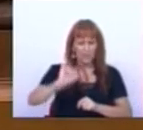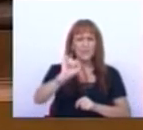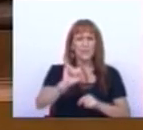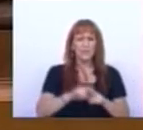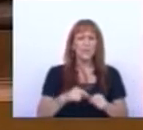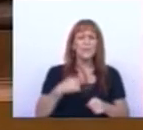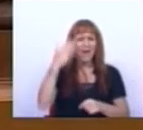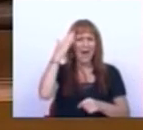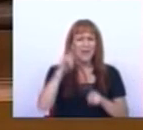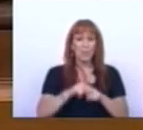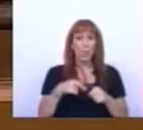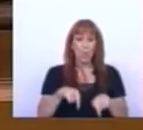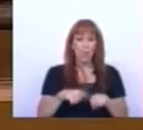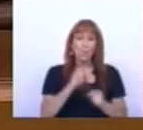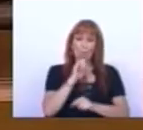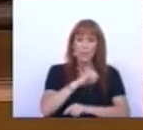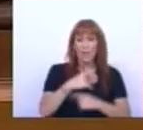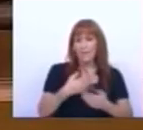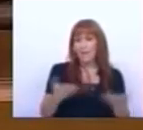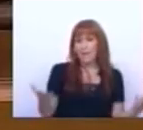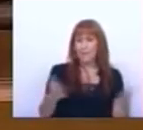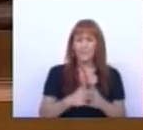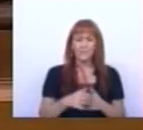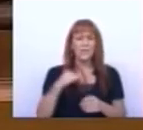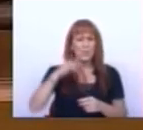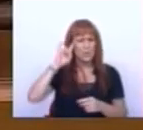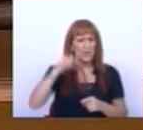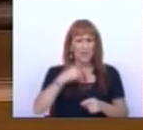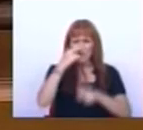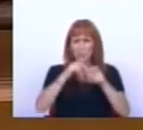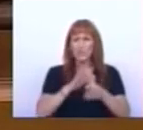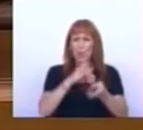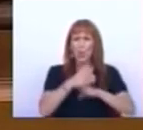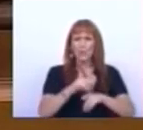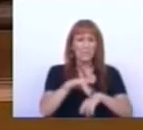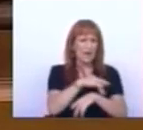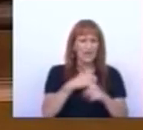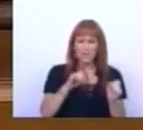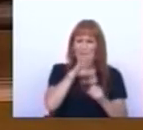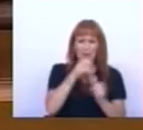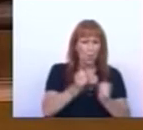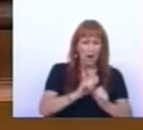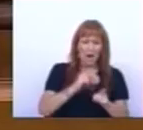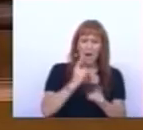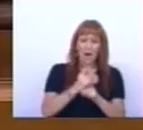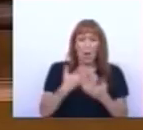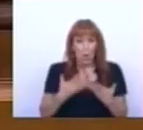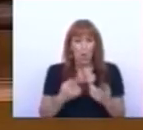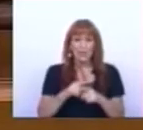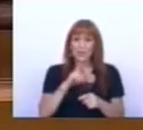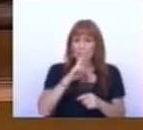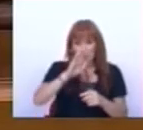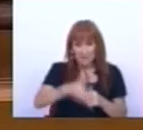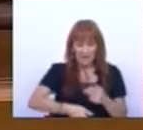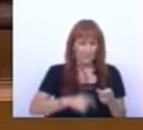e considerando que ele era uma oportunidade. Sabemos que as pessoas continuam sem médico de família, deviam ter hoje aqui